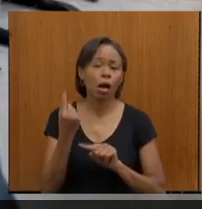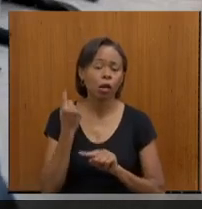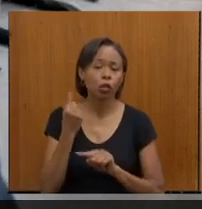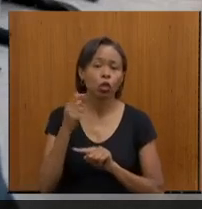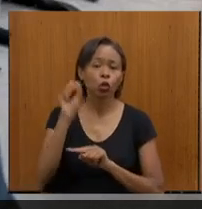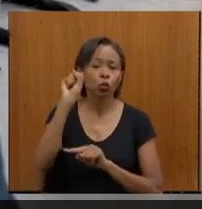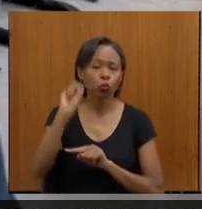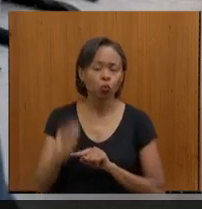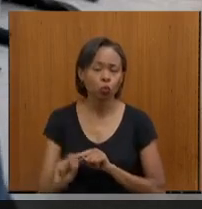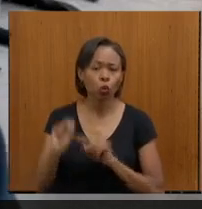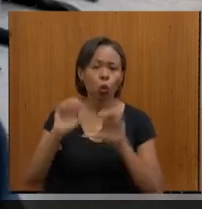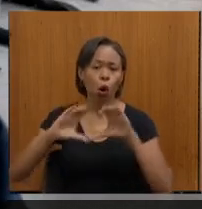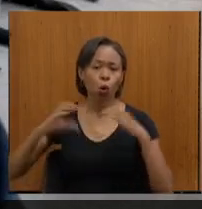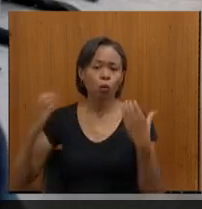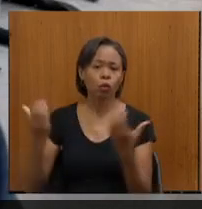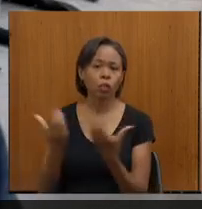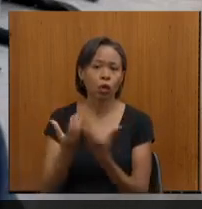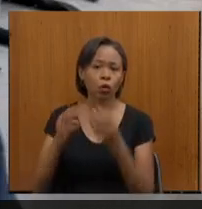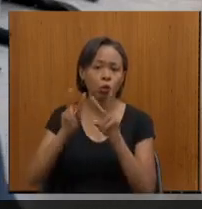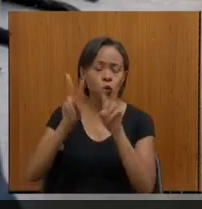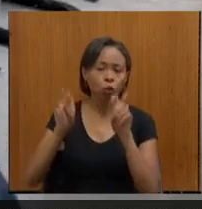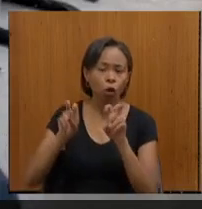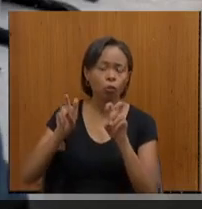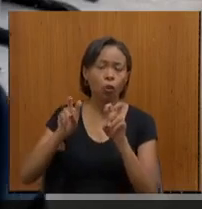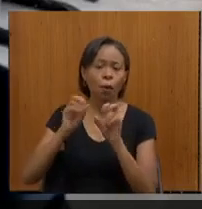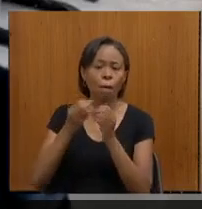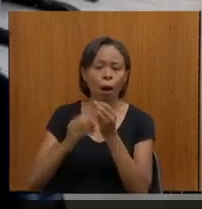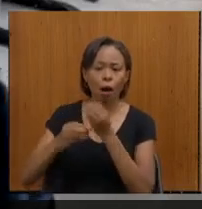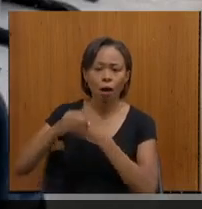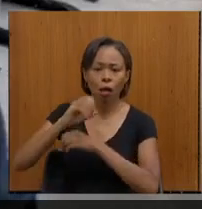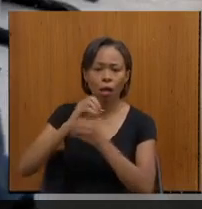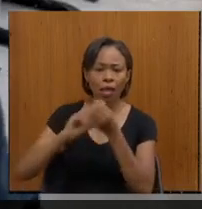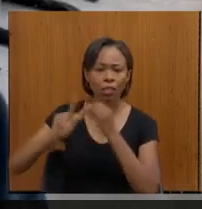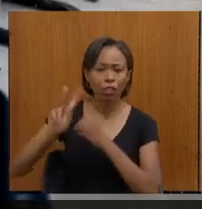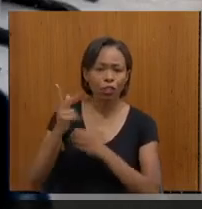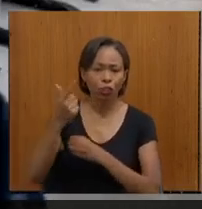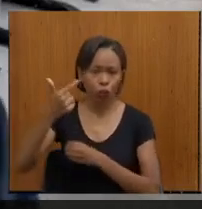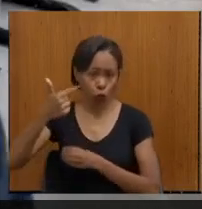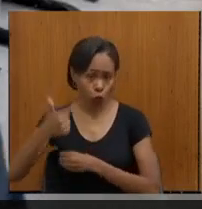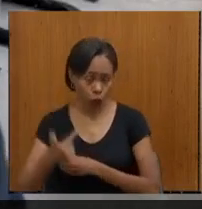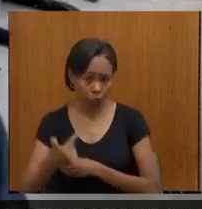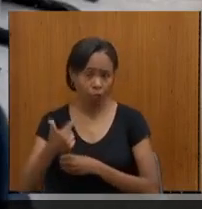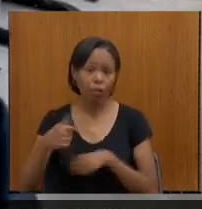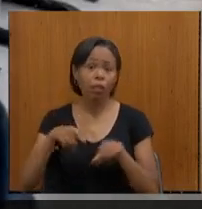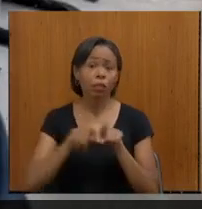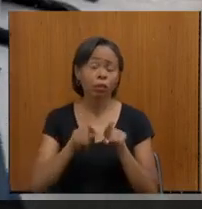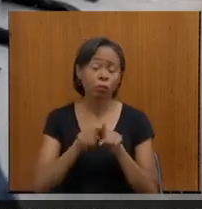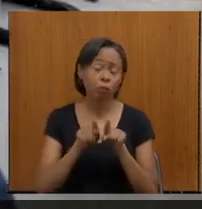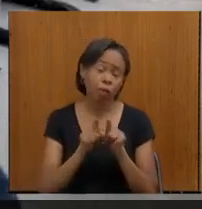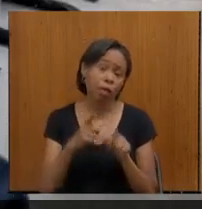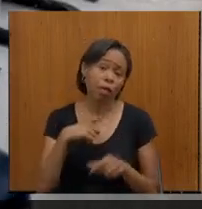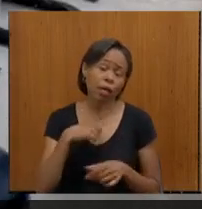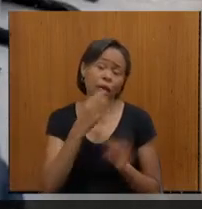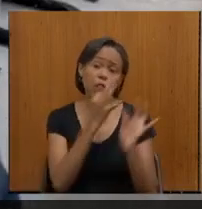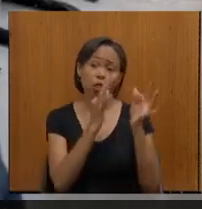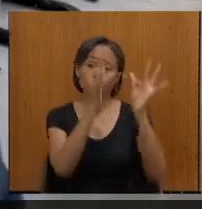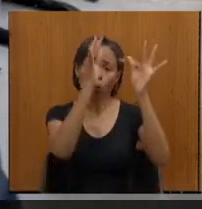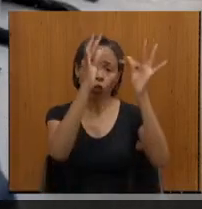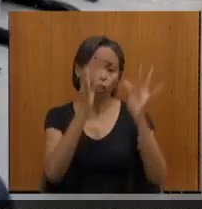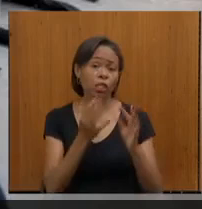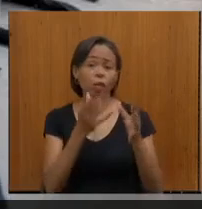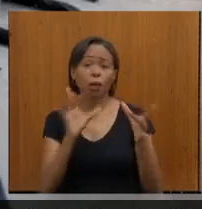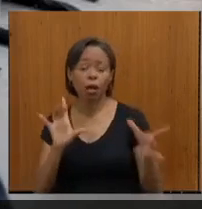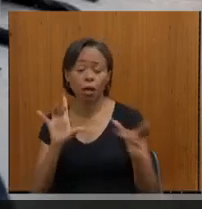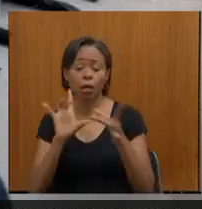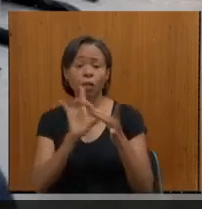elétrons na molécula de hidrogénio mas também encontramos na internet come as tecnologias integral